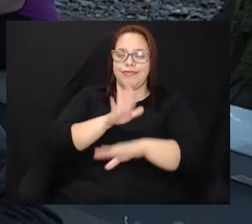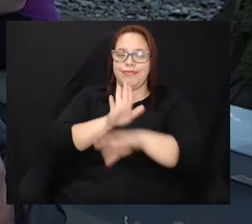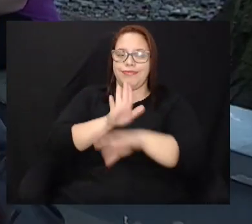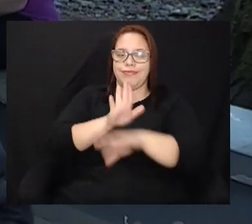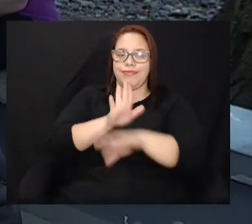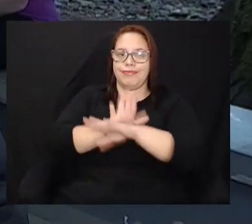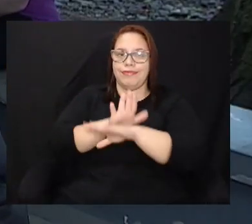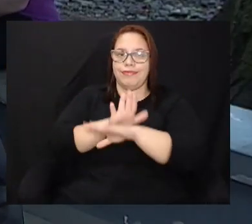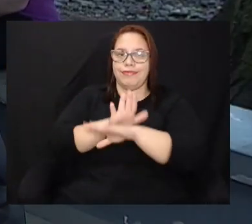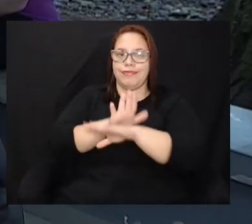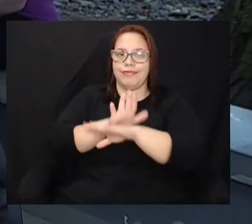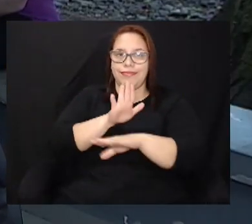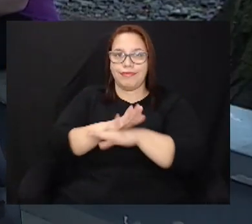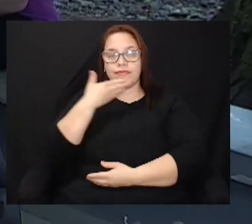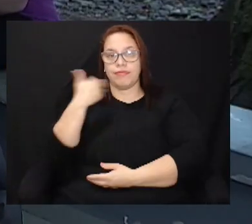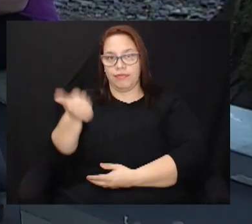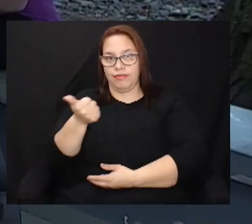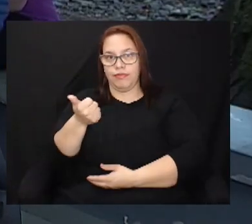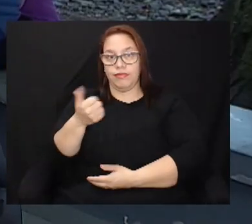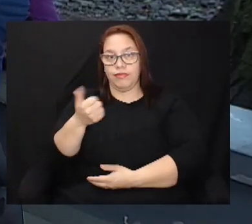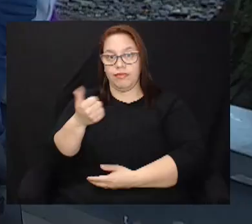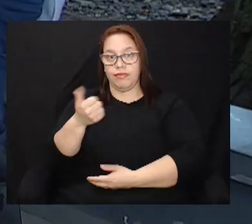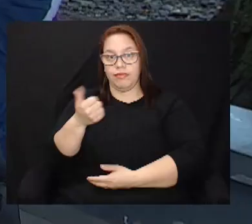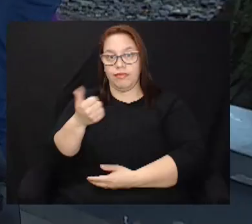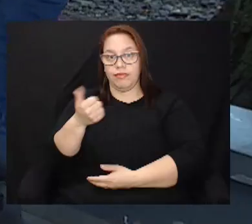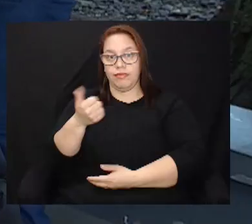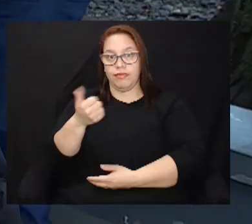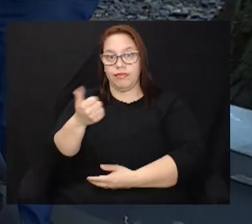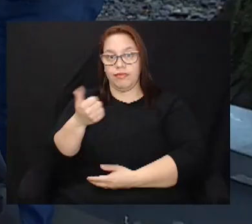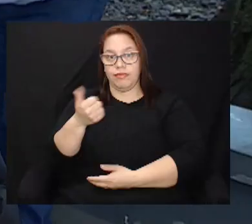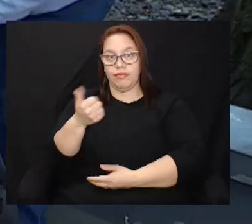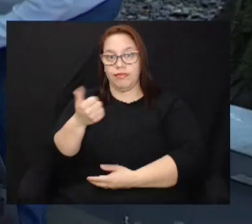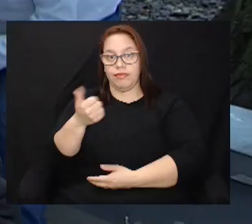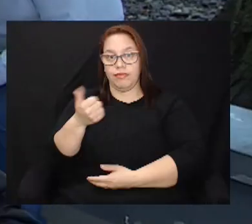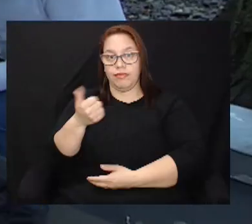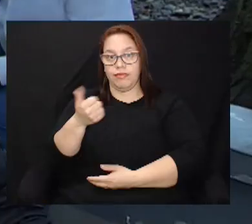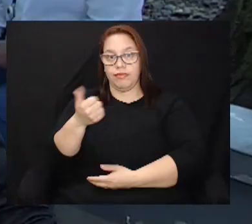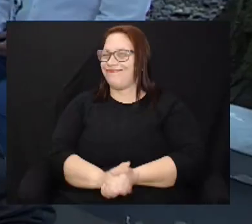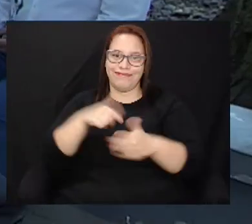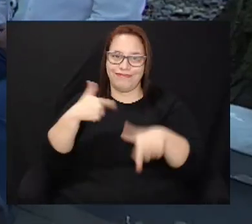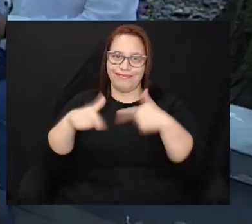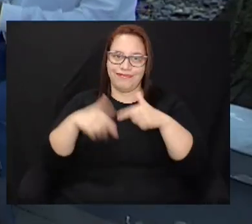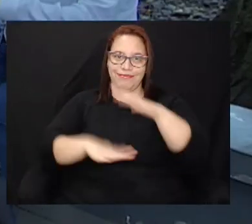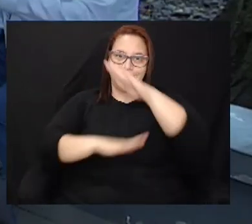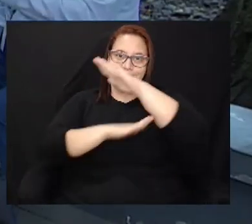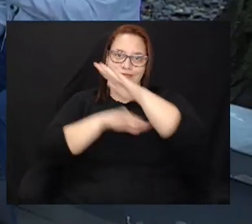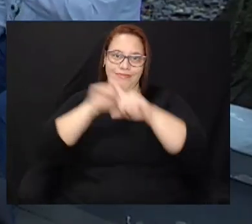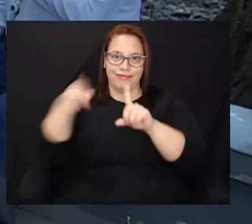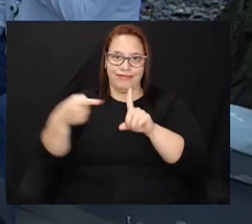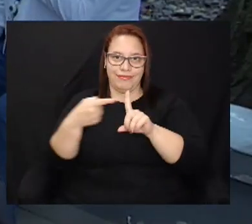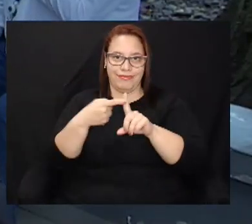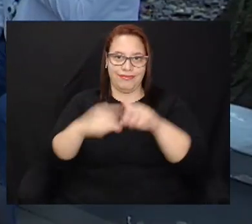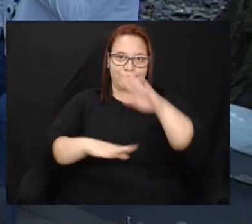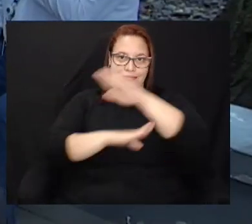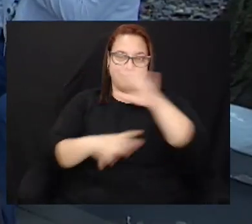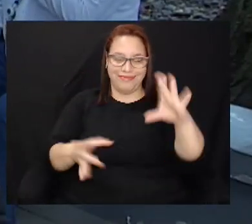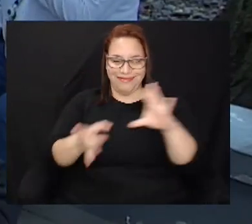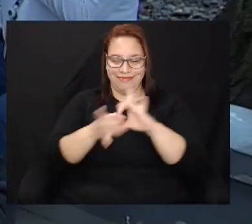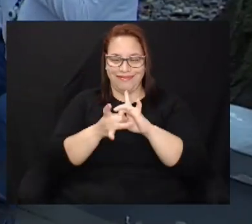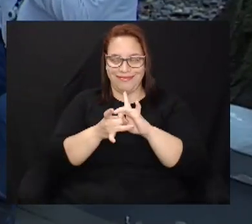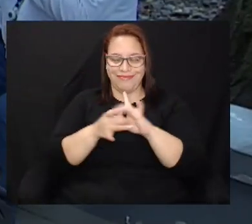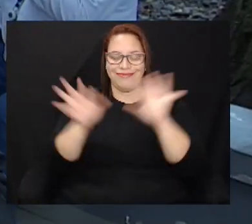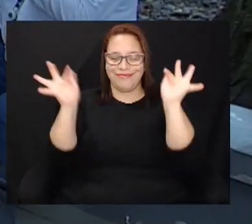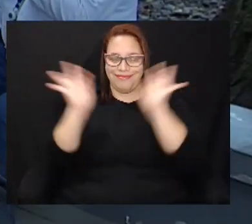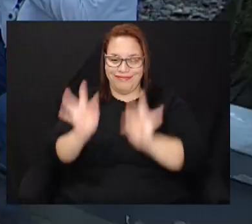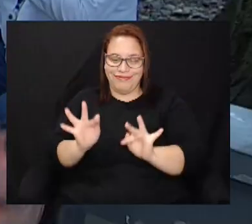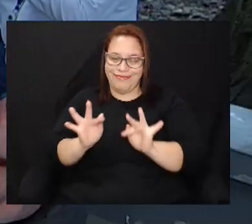fortalecer, melhorar a autoestima e fazer com que a pessoa se sinta realizada trabalhando na Câmara. Esse é o objetivo do Câmara Integrada e eu fico feliz de